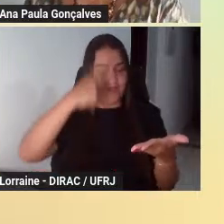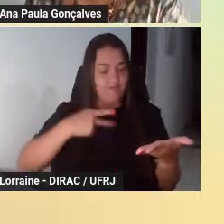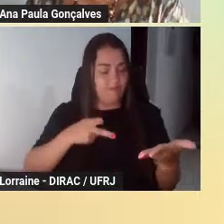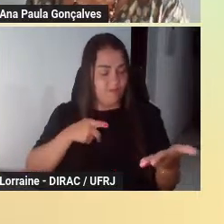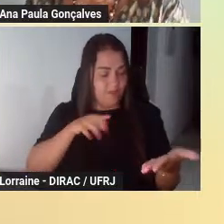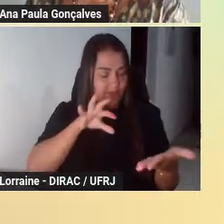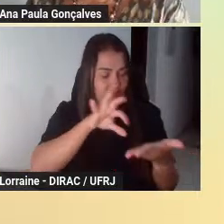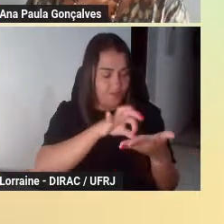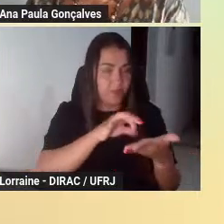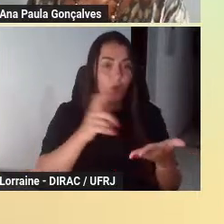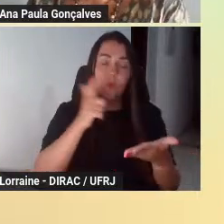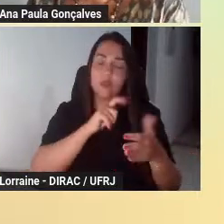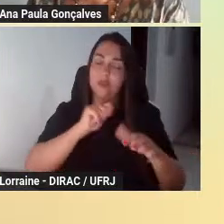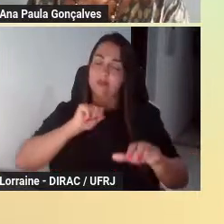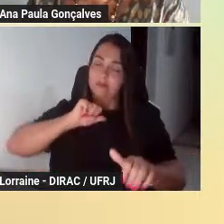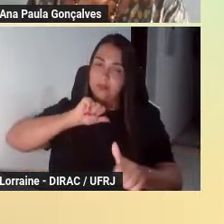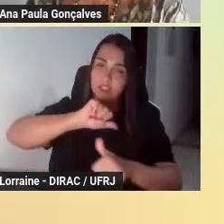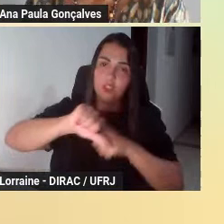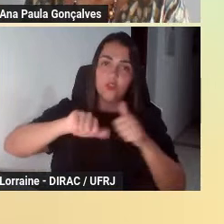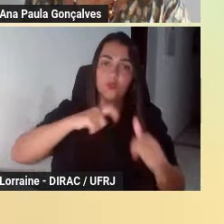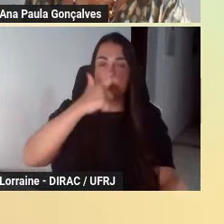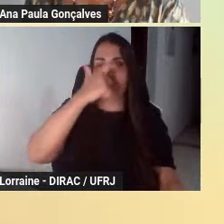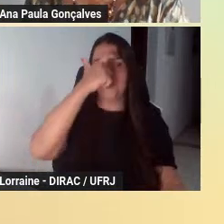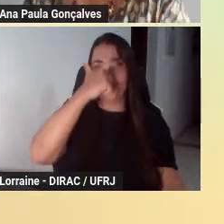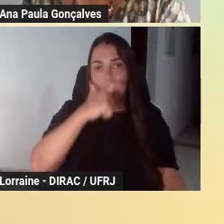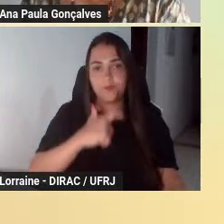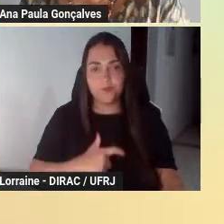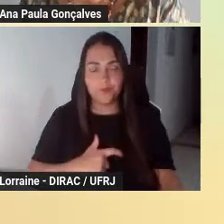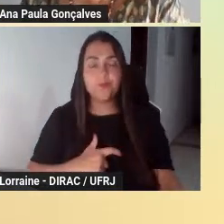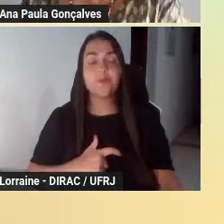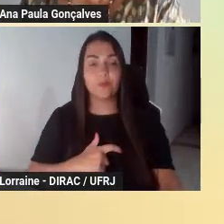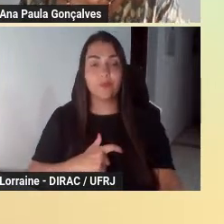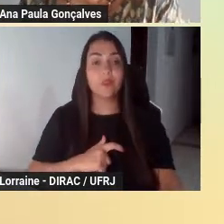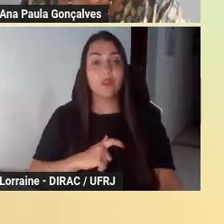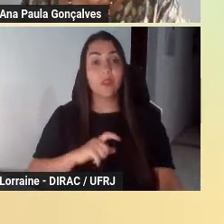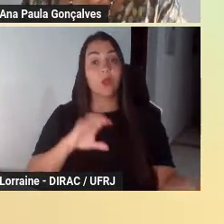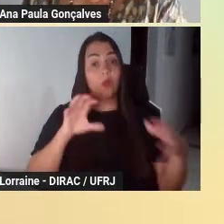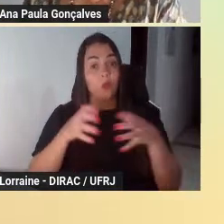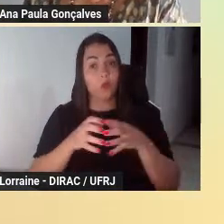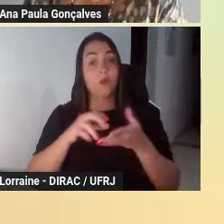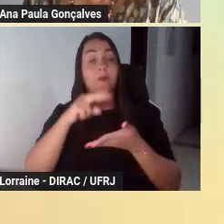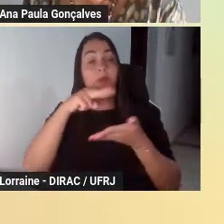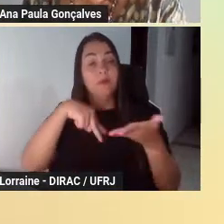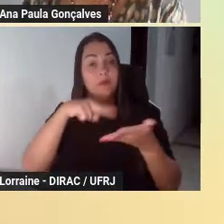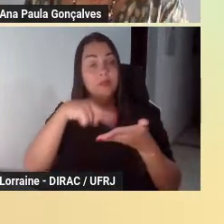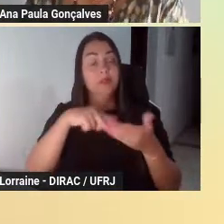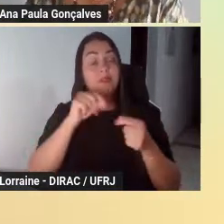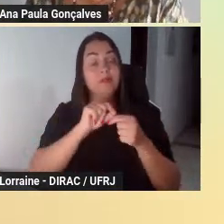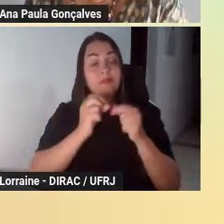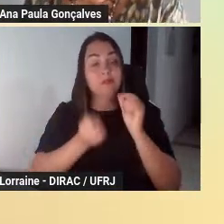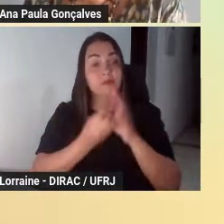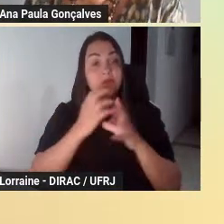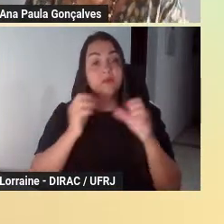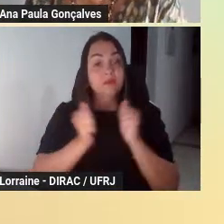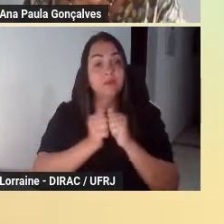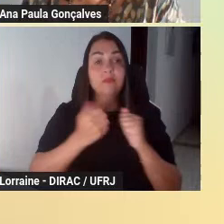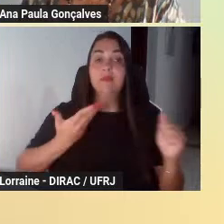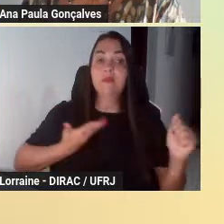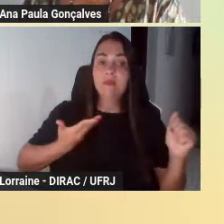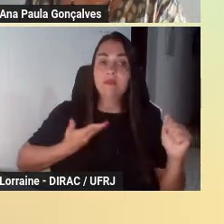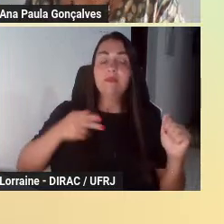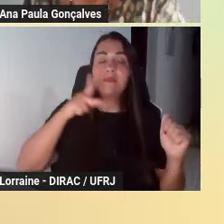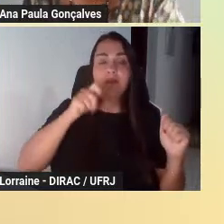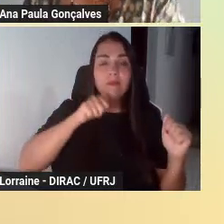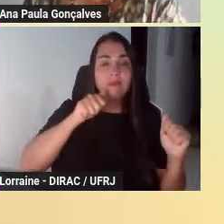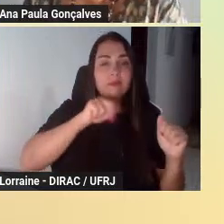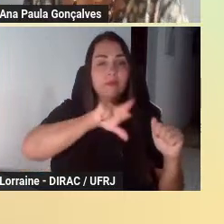consegue se transformar enquanto pessoa, e esse grupo de leitura que eu fiz com as minhas colegas professoras pretas,